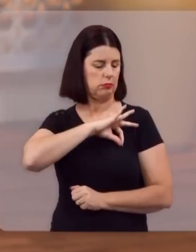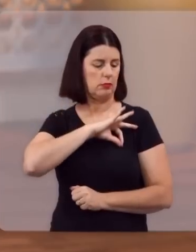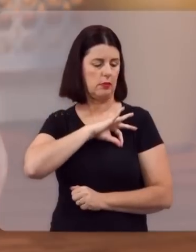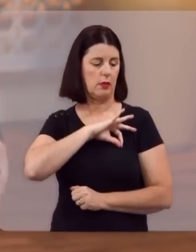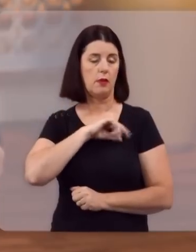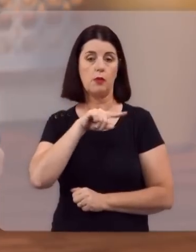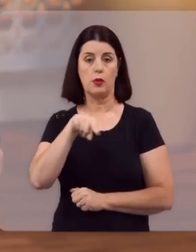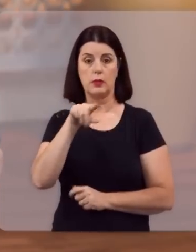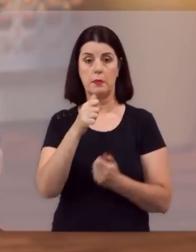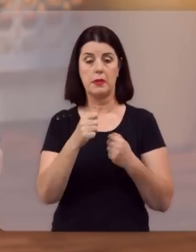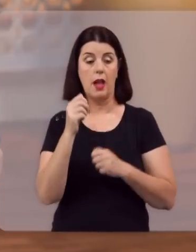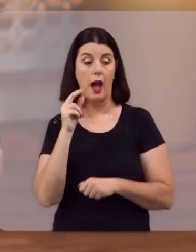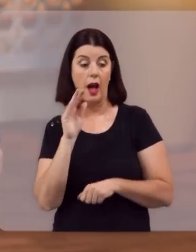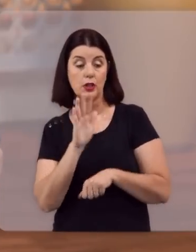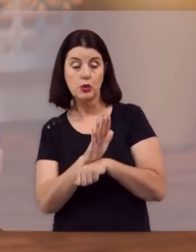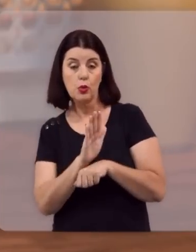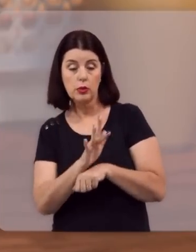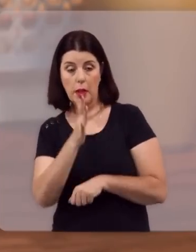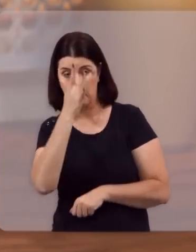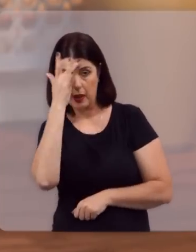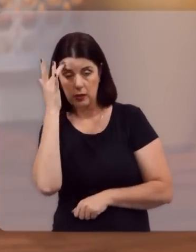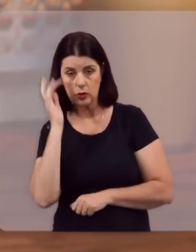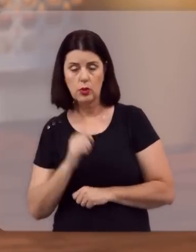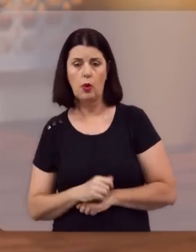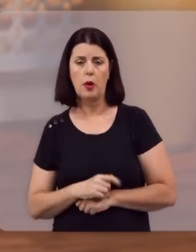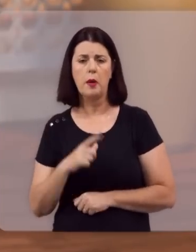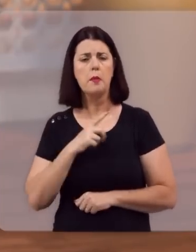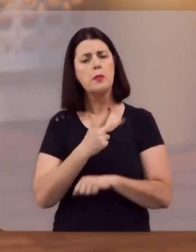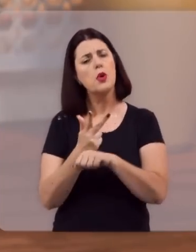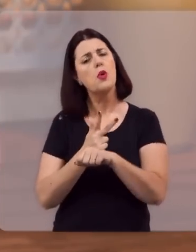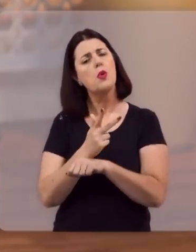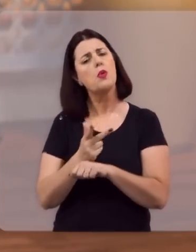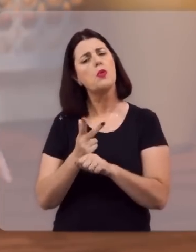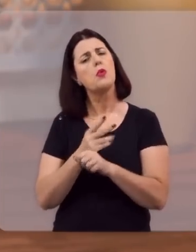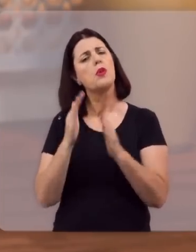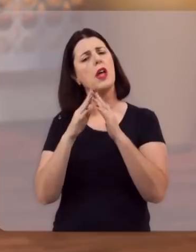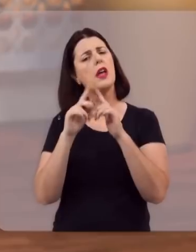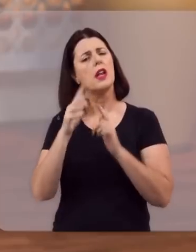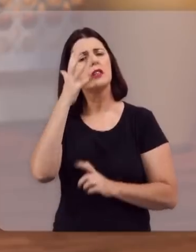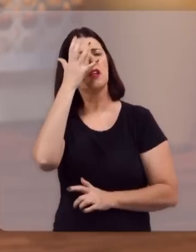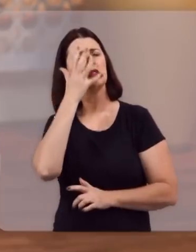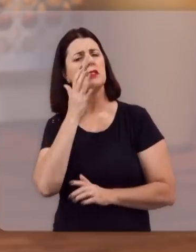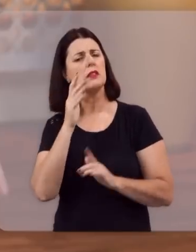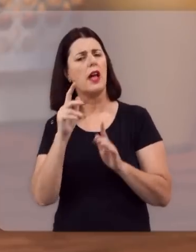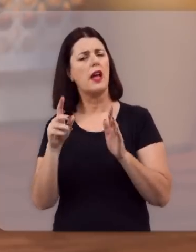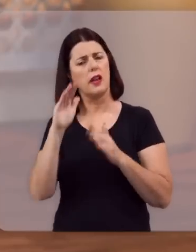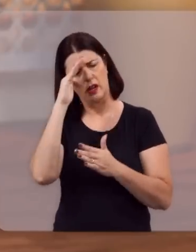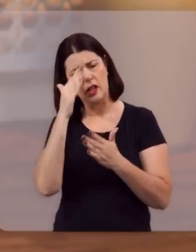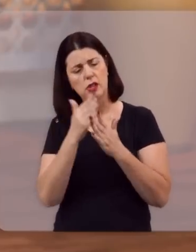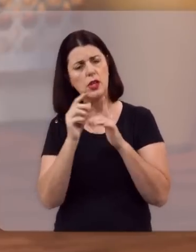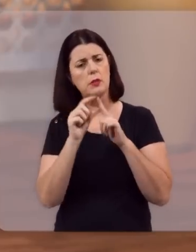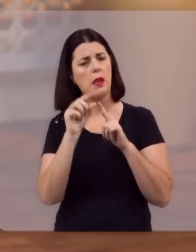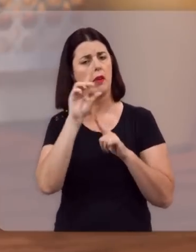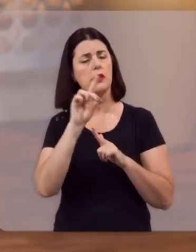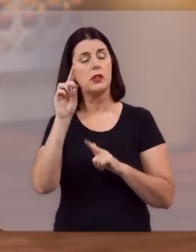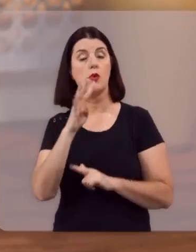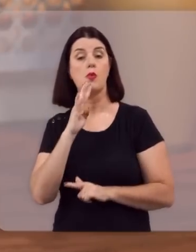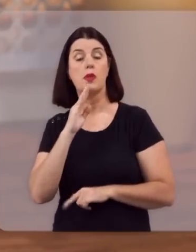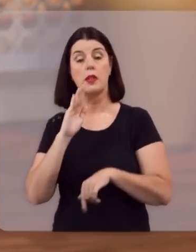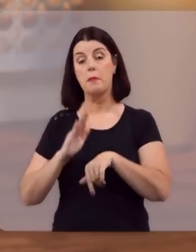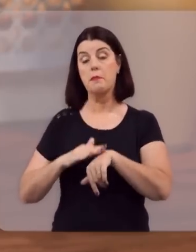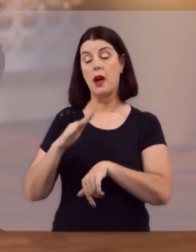precisa crescer com outras pessoas. Então, procure uma igreja séria, uma igreja bíblica, para que você conheça